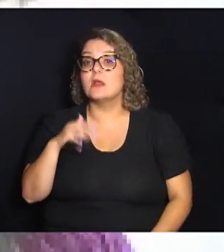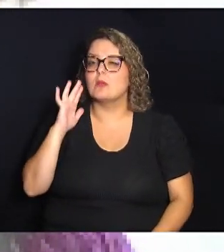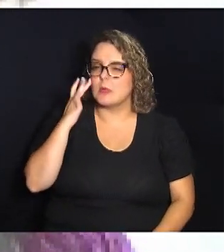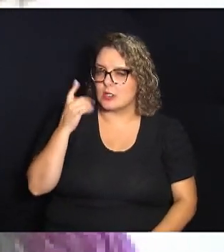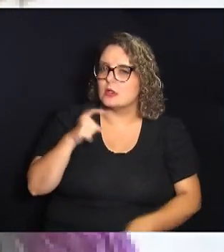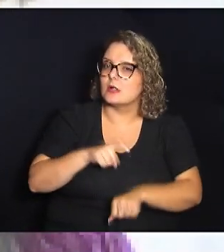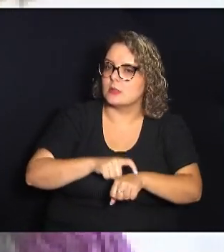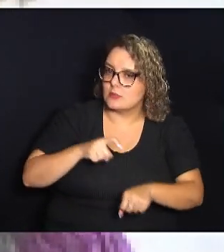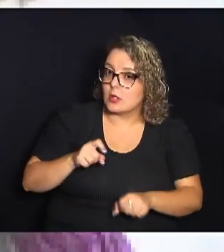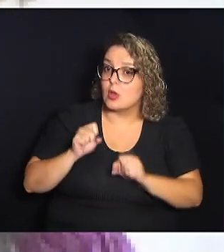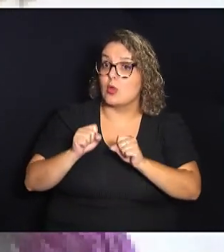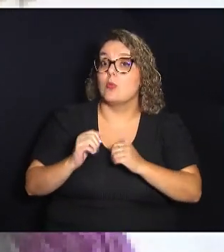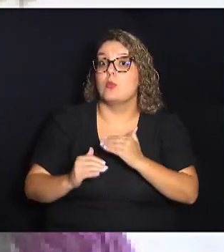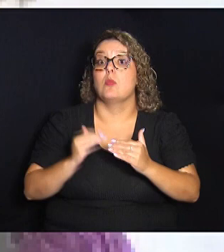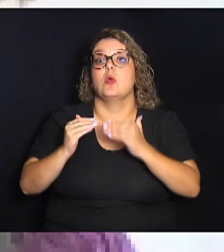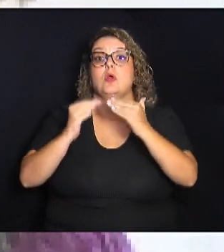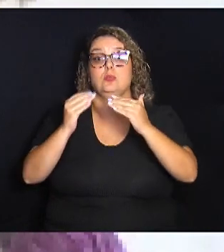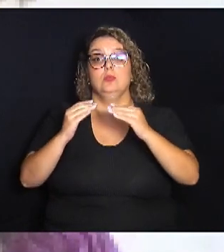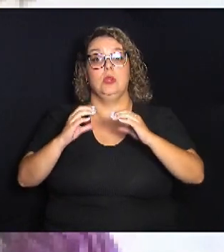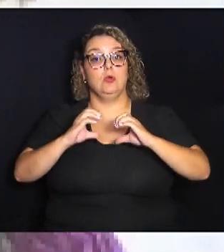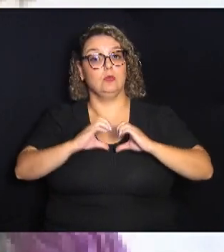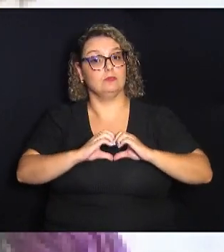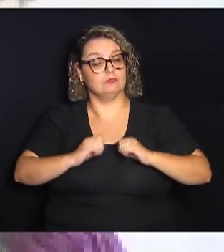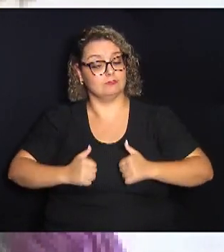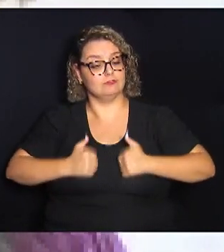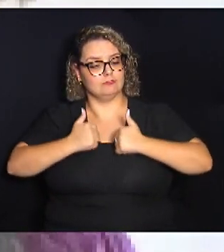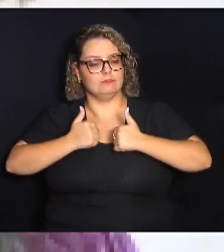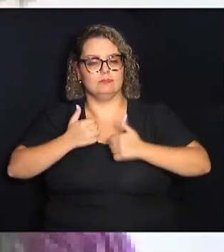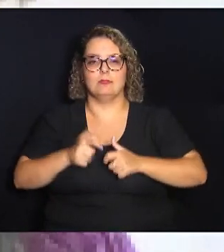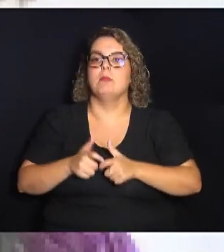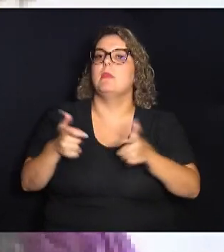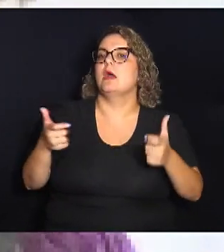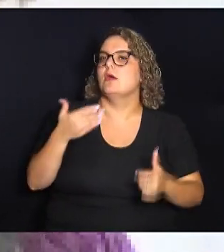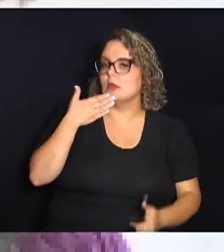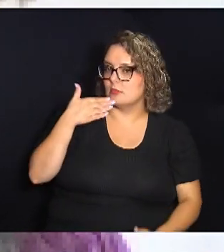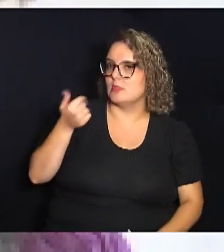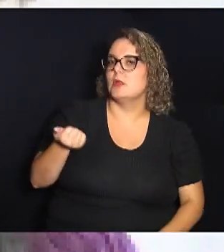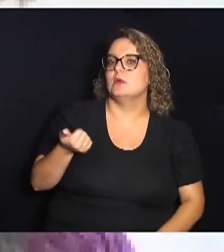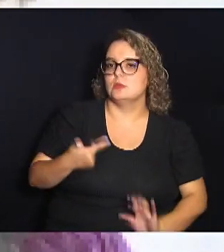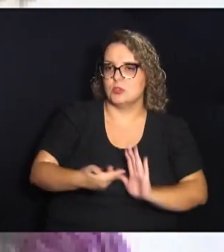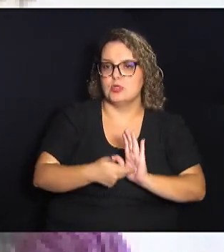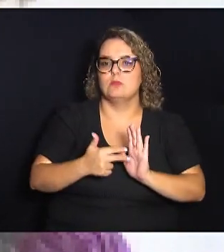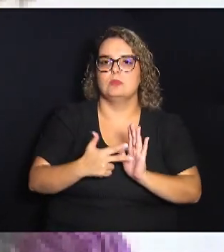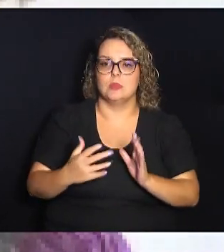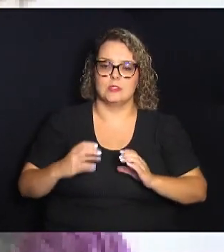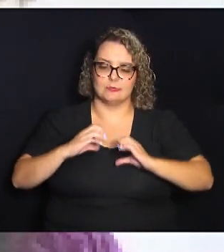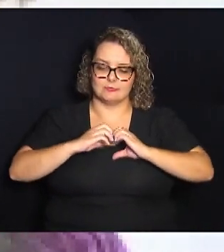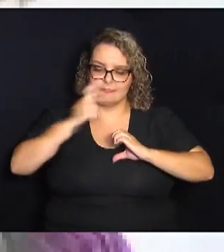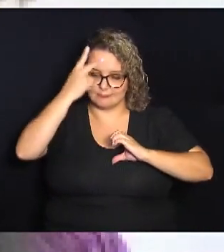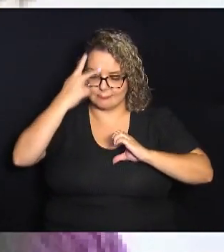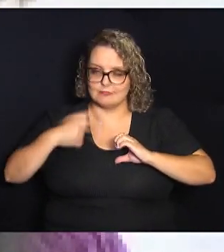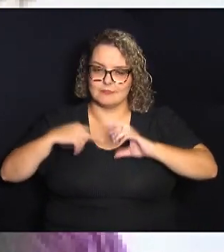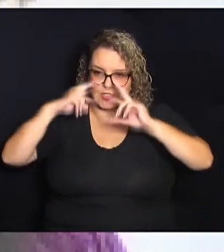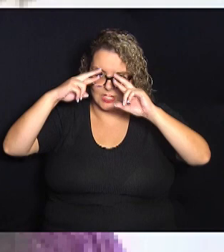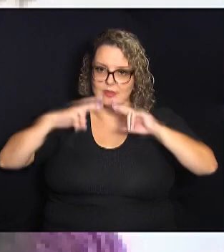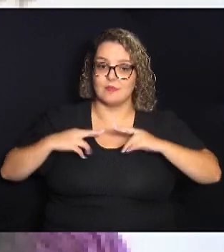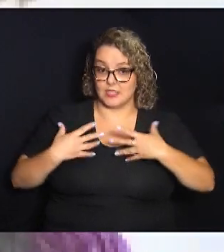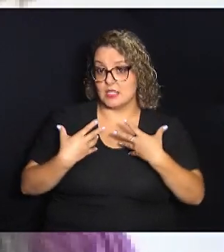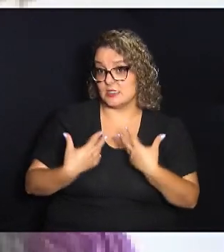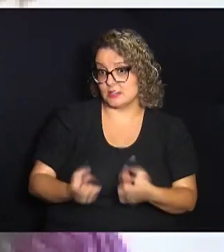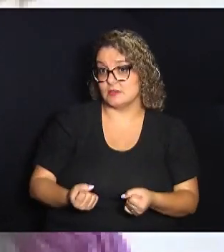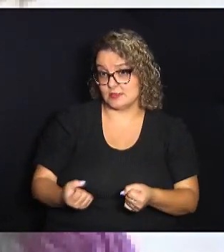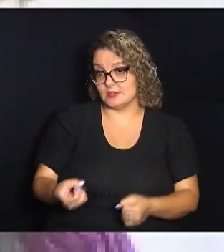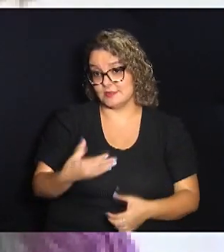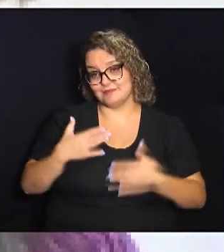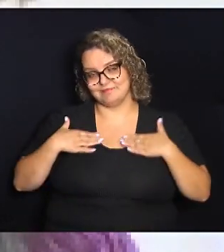que a gente pode desenvolver um amor e uma autoestima muito maior, no sentido de se amar e se respeitar e aceitar esse novo